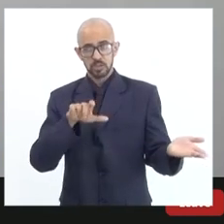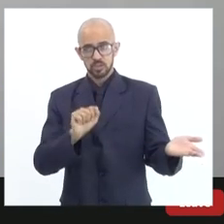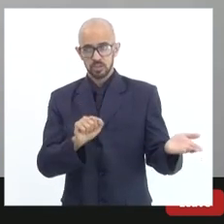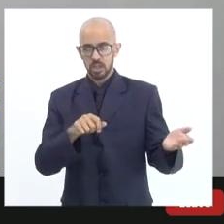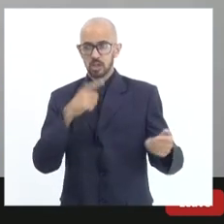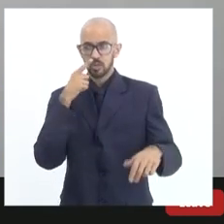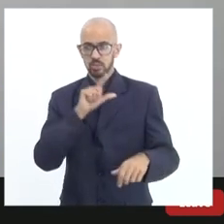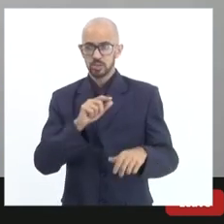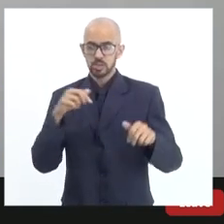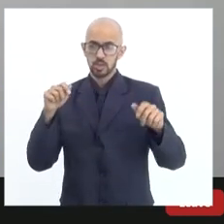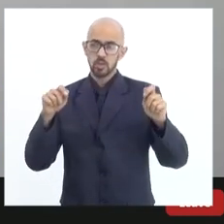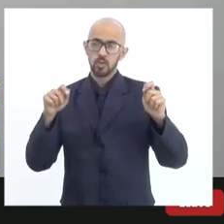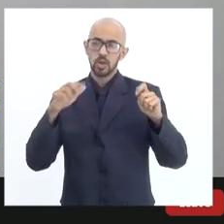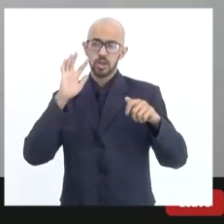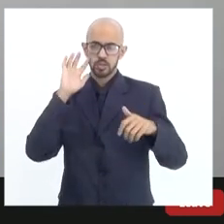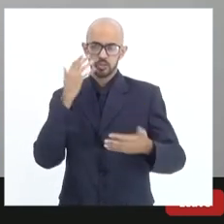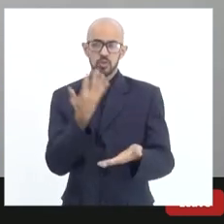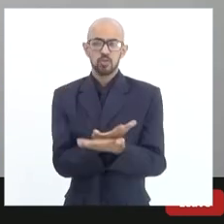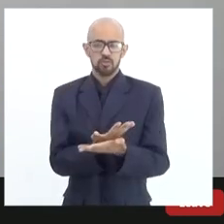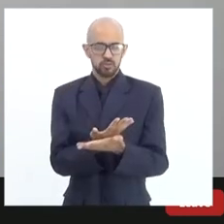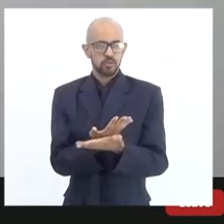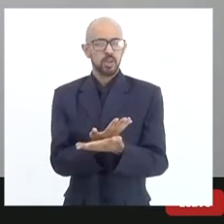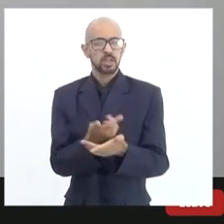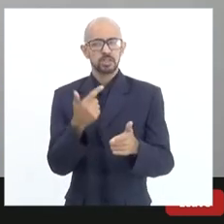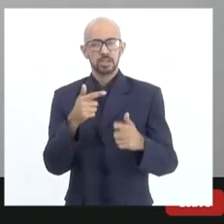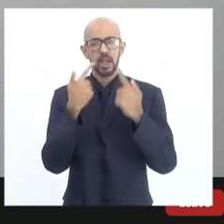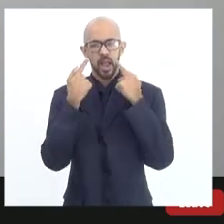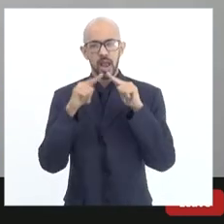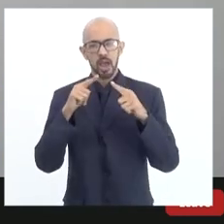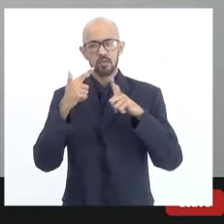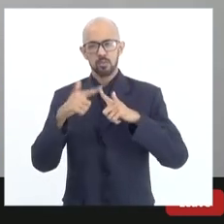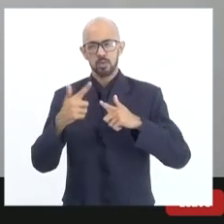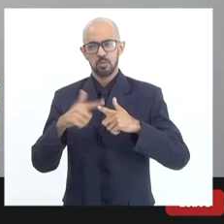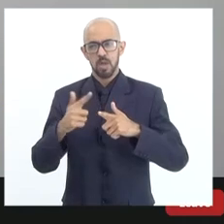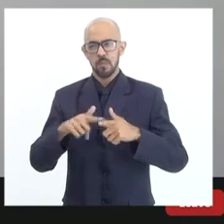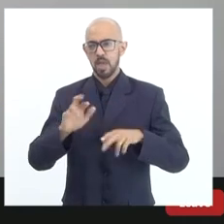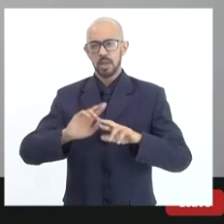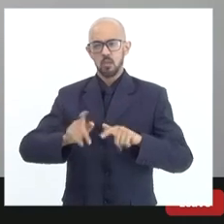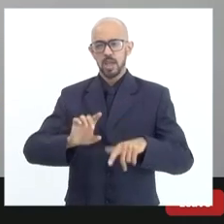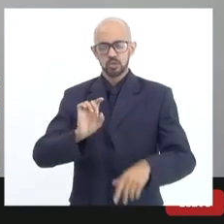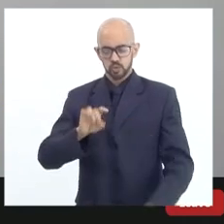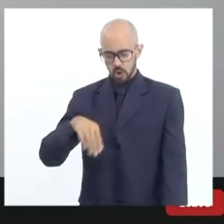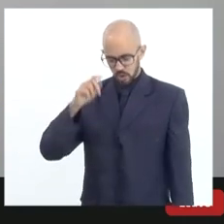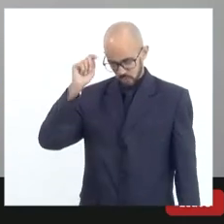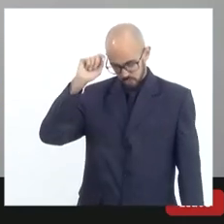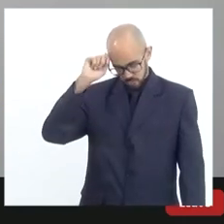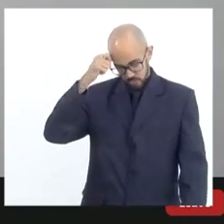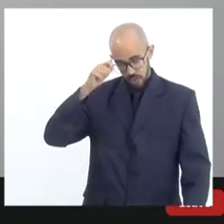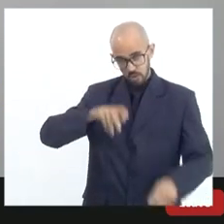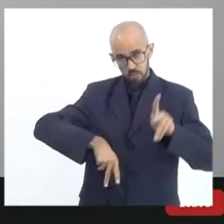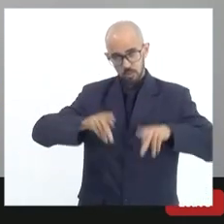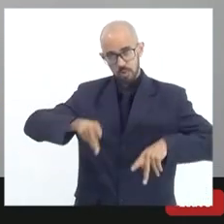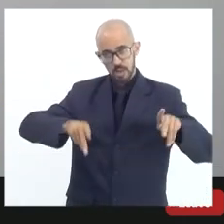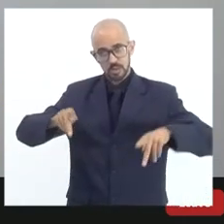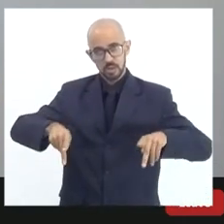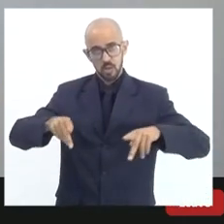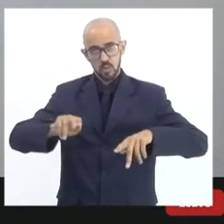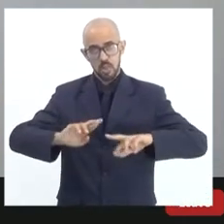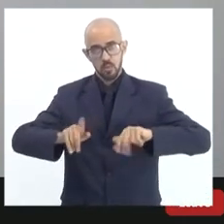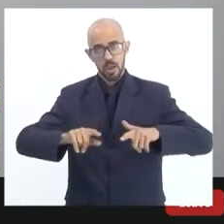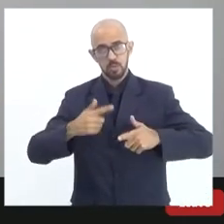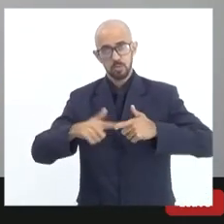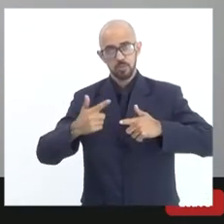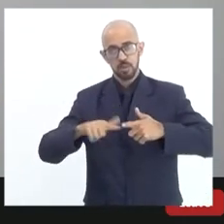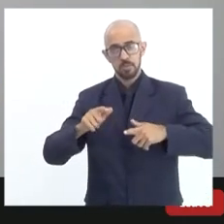conta desse grave problema, que não é apenas um problema do povo negro, é um problema da sociedade brasileira, não é um problema apenas das